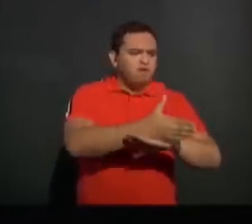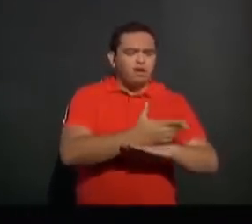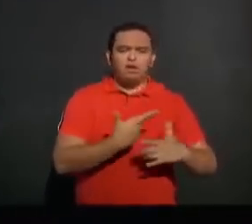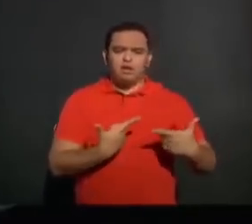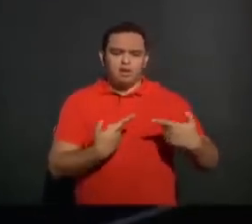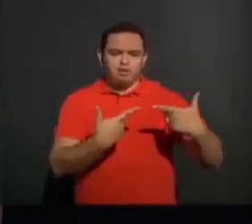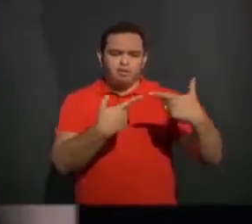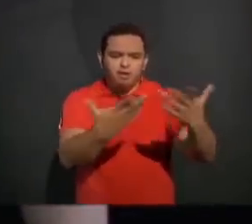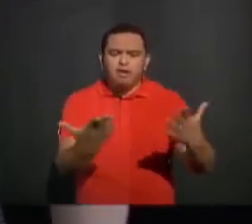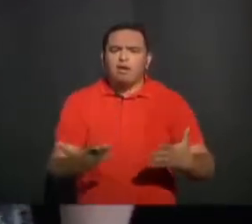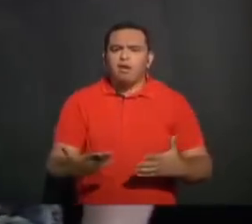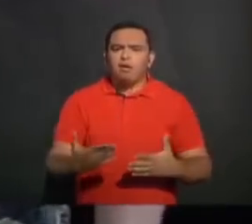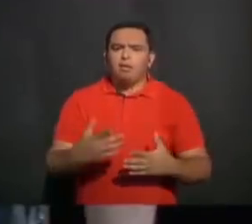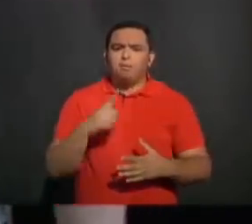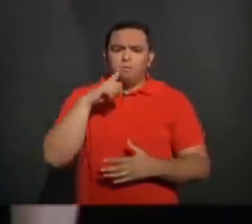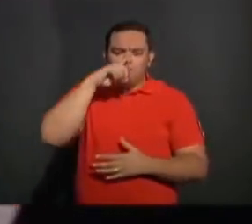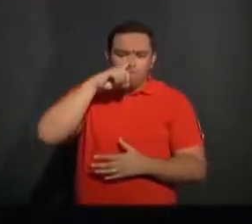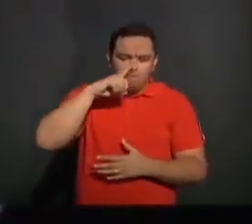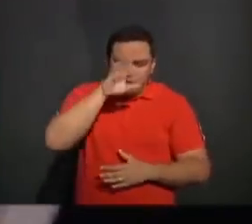R$1.000.